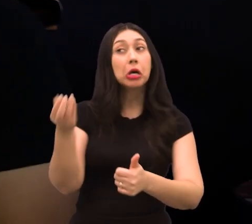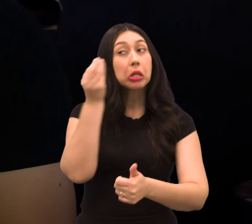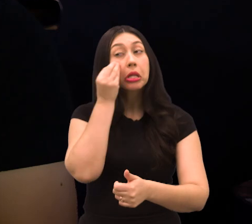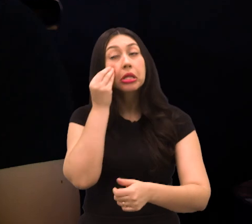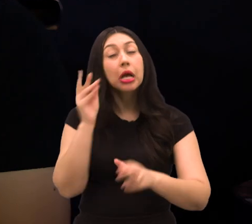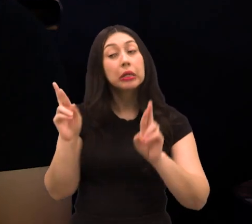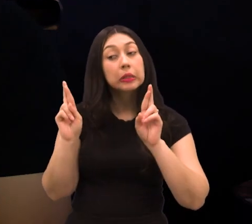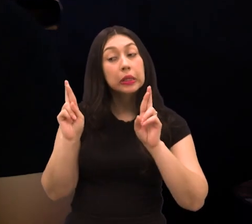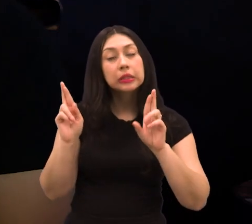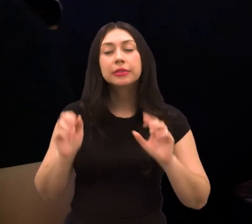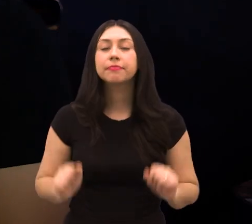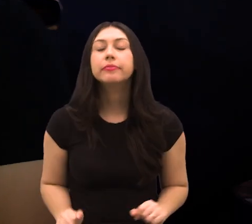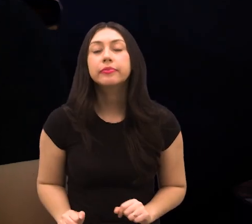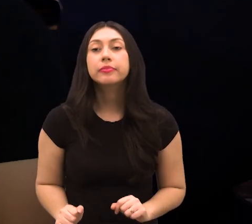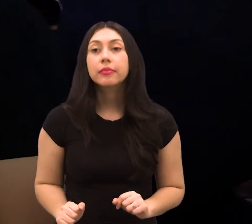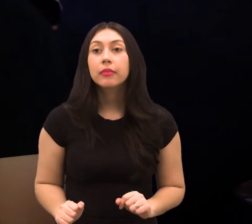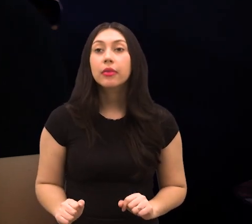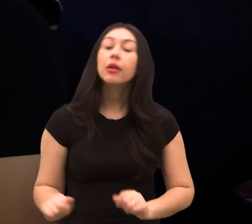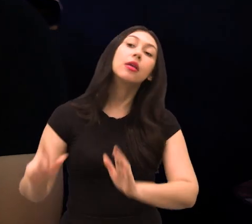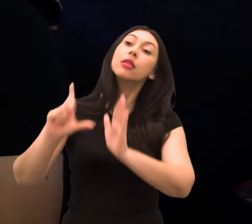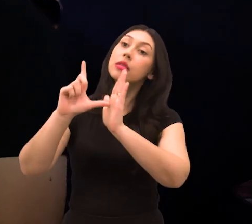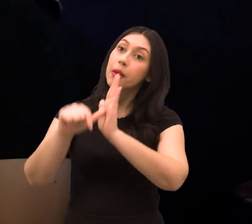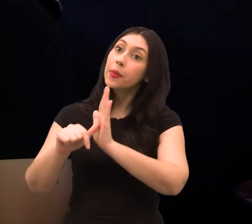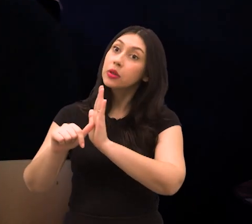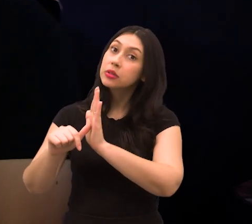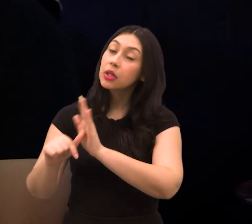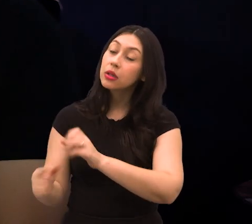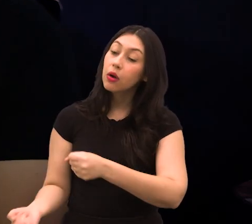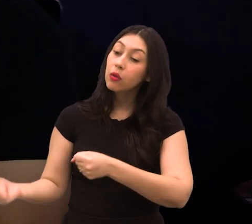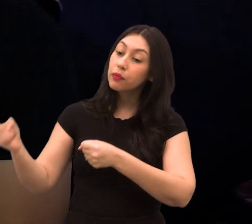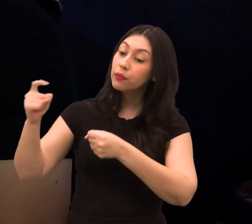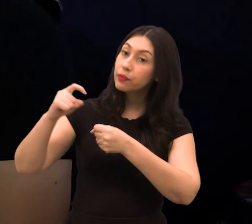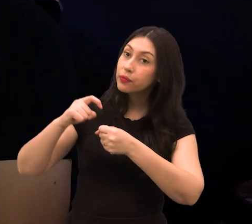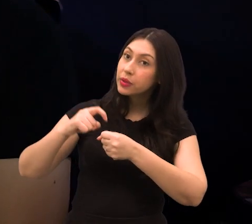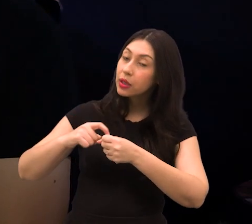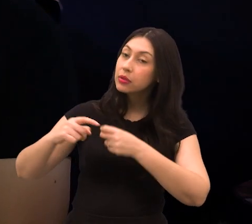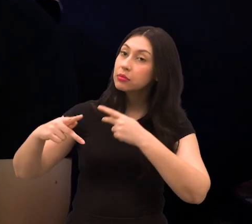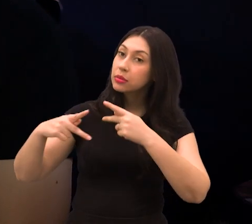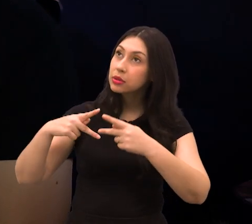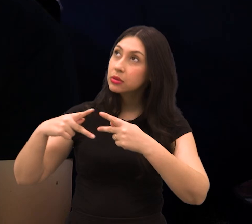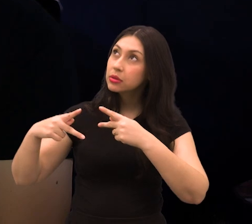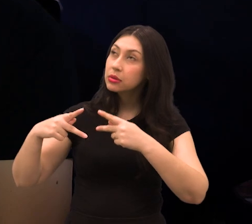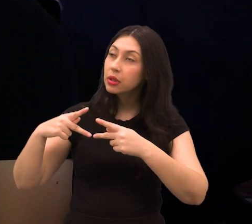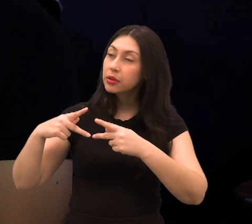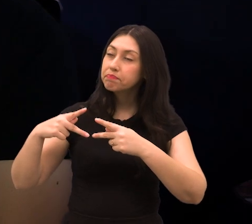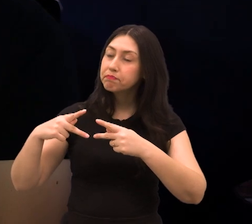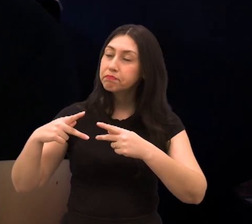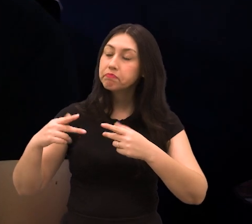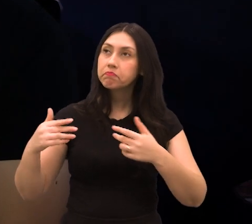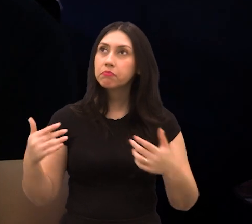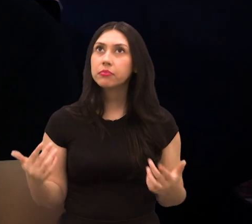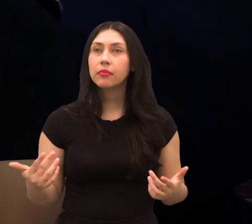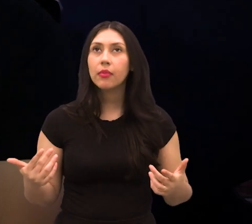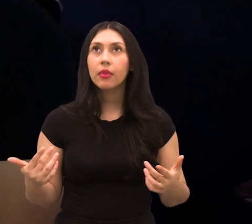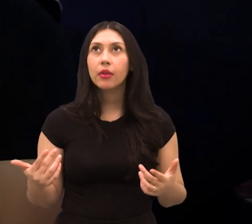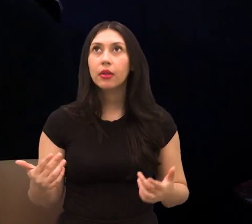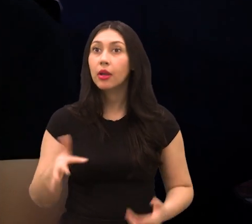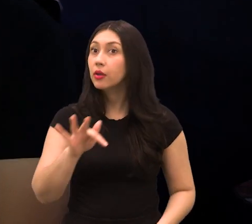acho que vai rolar, vamos ver aí, torcer pra você, né? Aí quando eu tava voltando, no mesmo dia eu tava voltando, aí